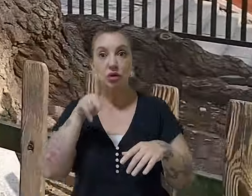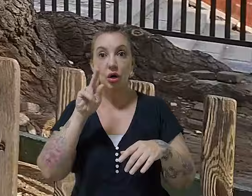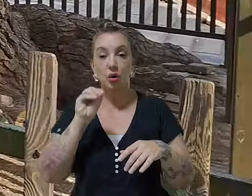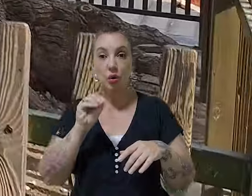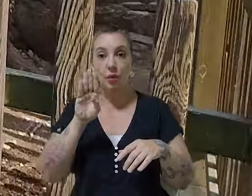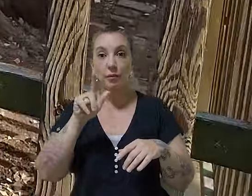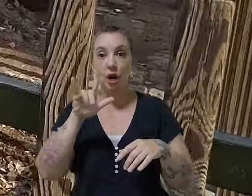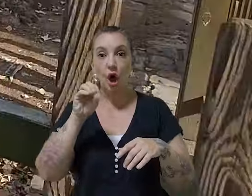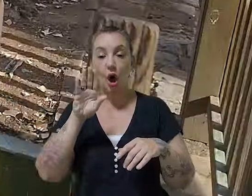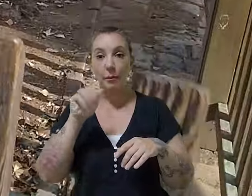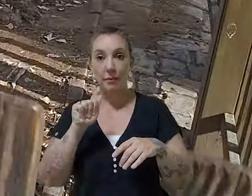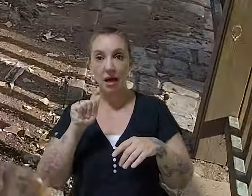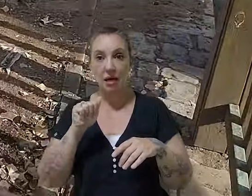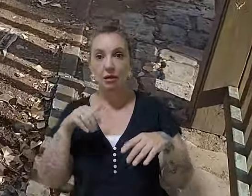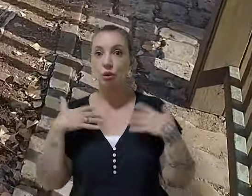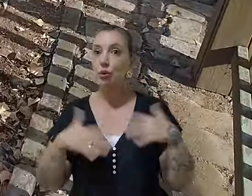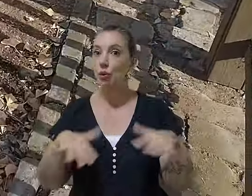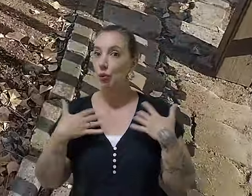1500.